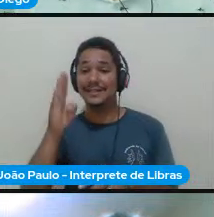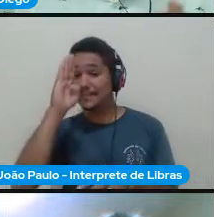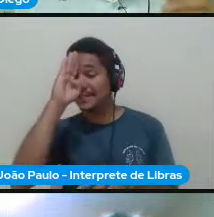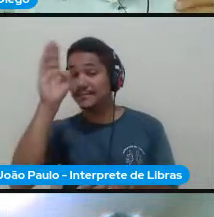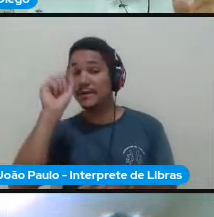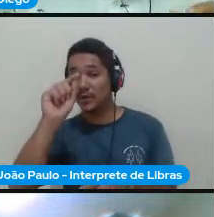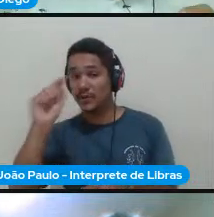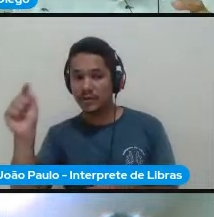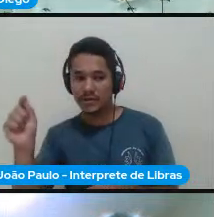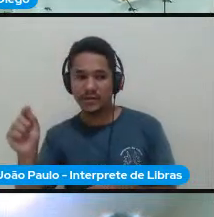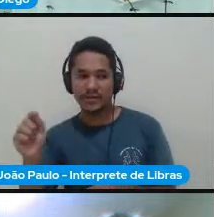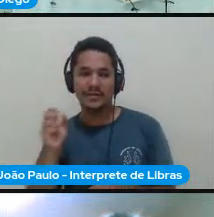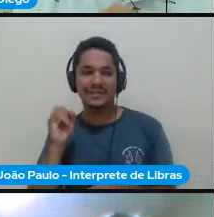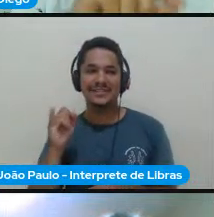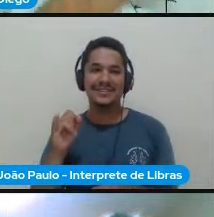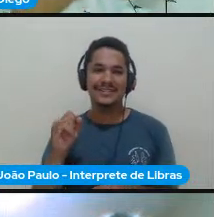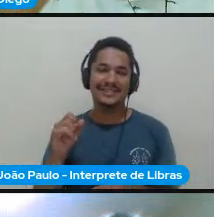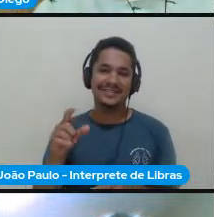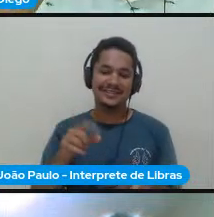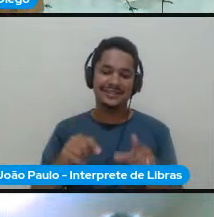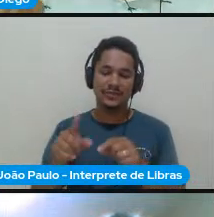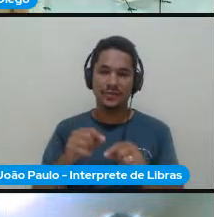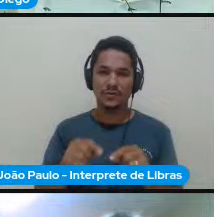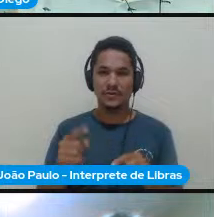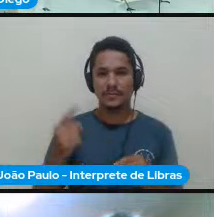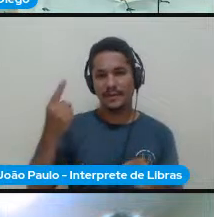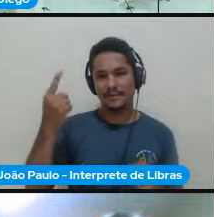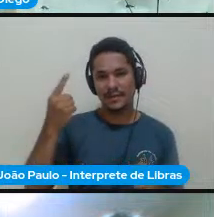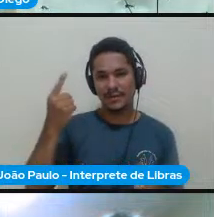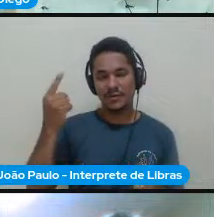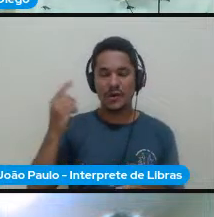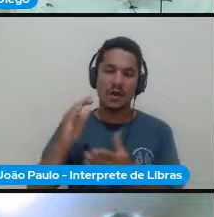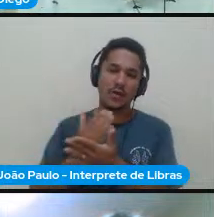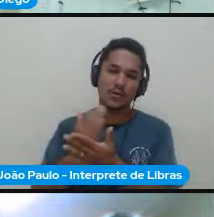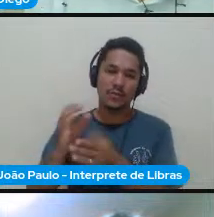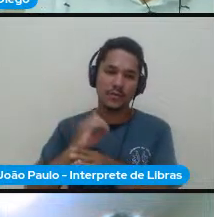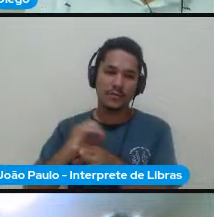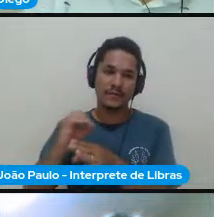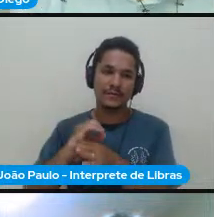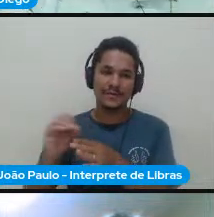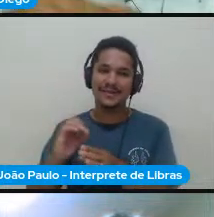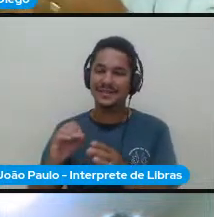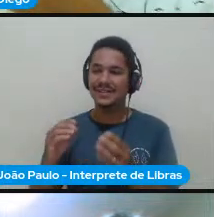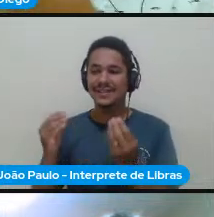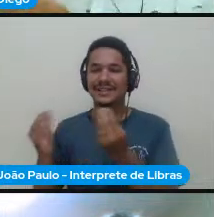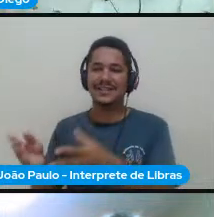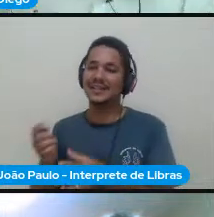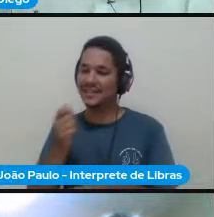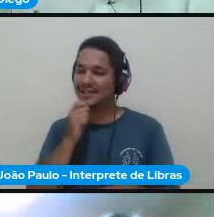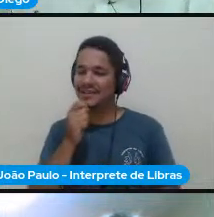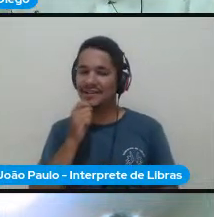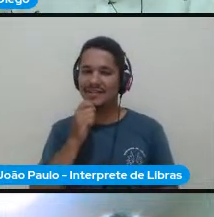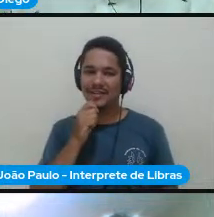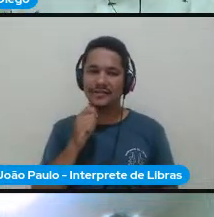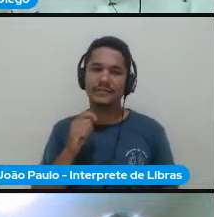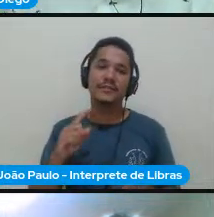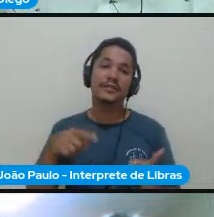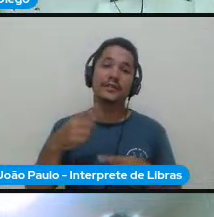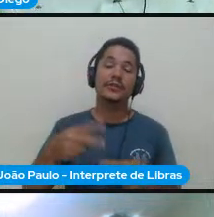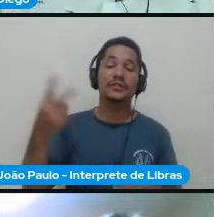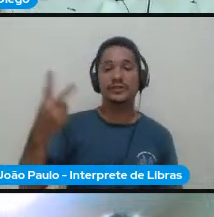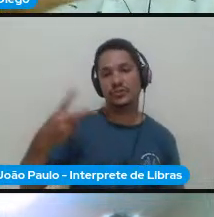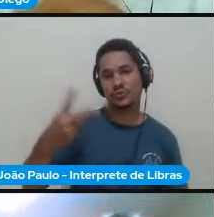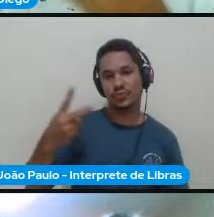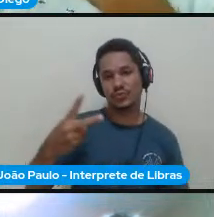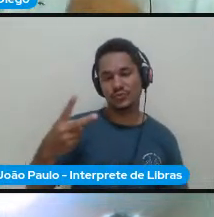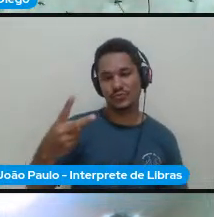você escreveu no primeiro critério algumas oficinas que vocês não forem contemplados, nós atenderemos no segundo critério